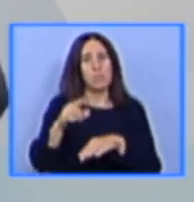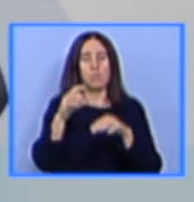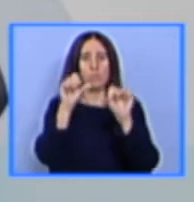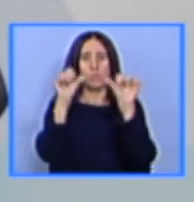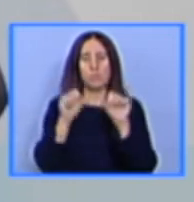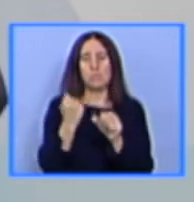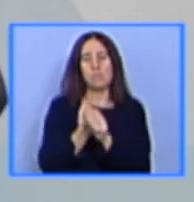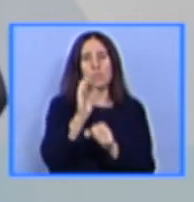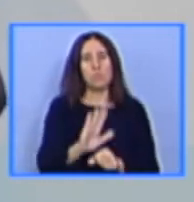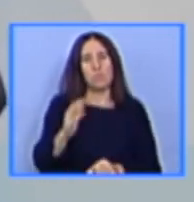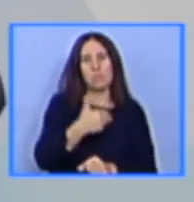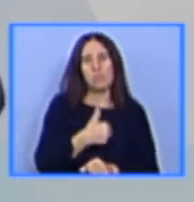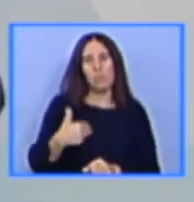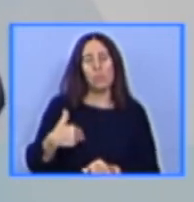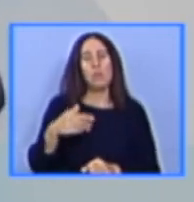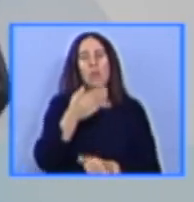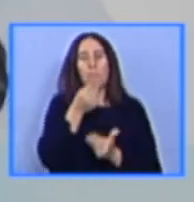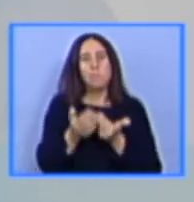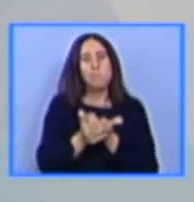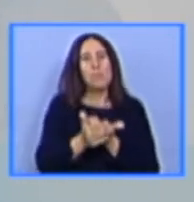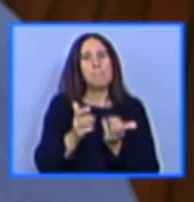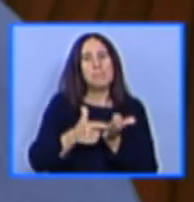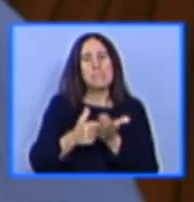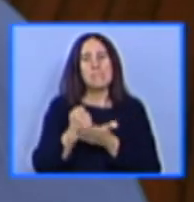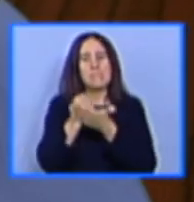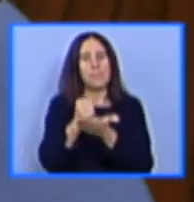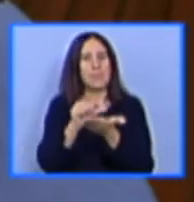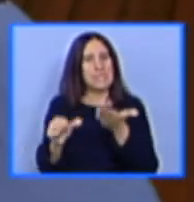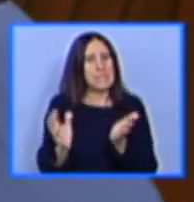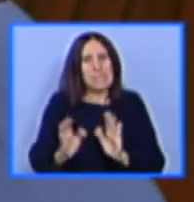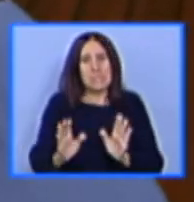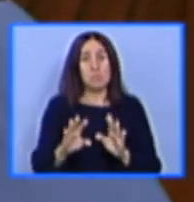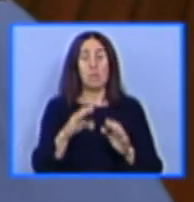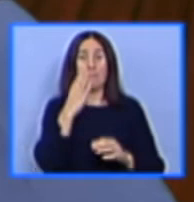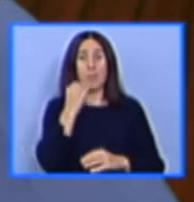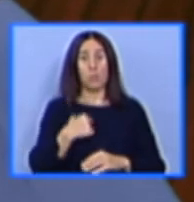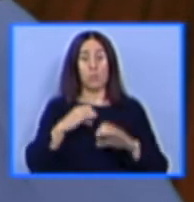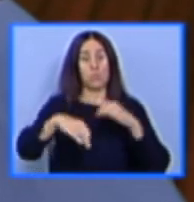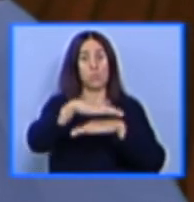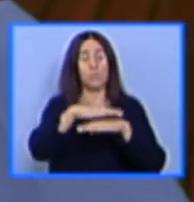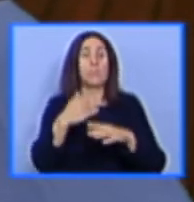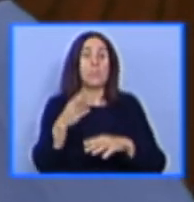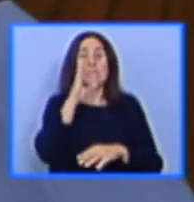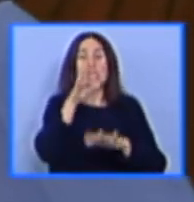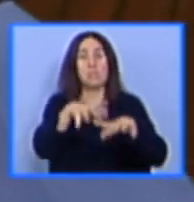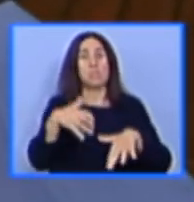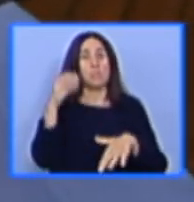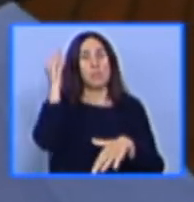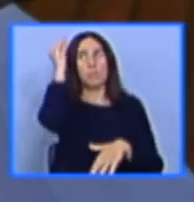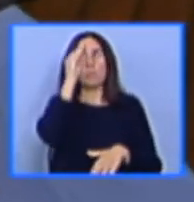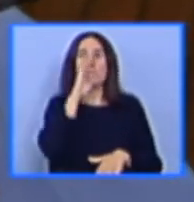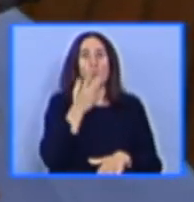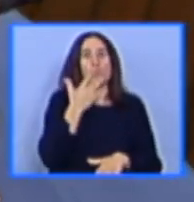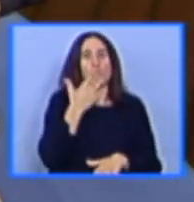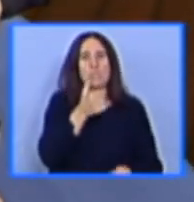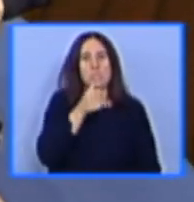de que não se desista da assistência aos idosos e a quem precisa. E, portanto, eu creio que na sociedade, se a Assembleia da República, por absurdo, decidisse nesse